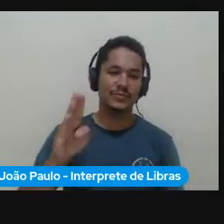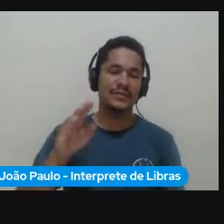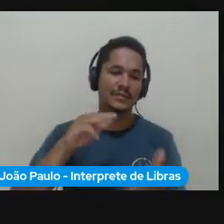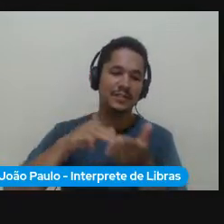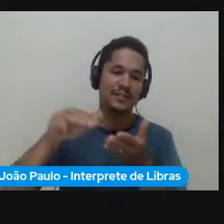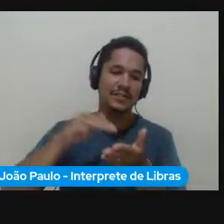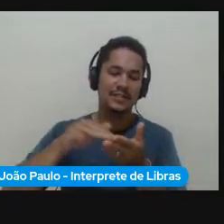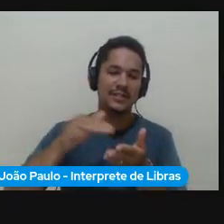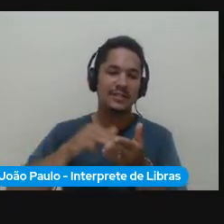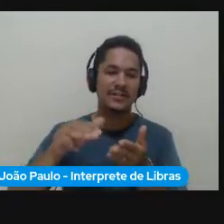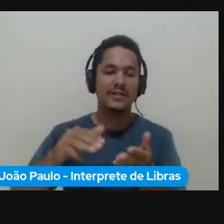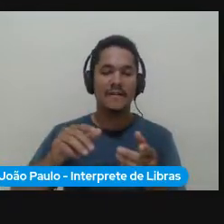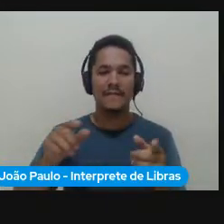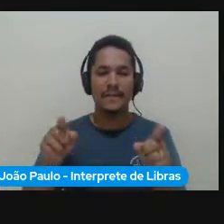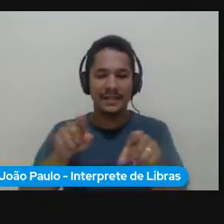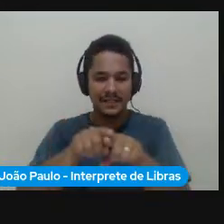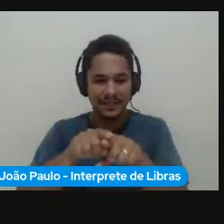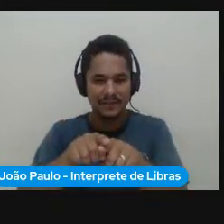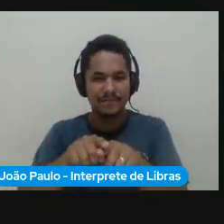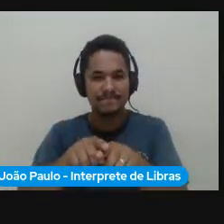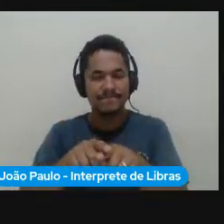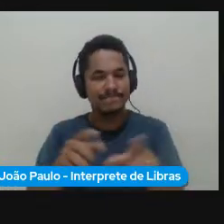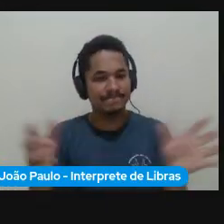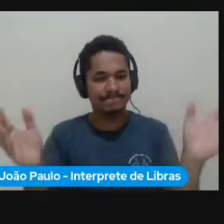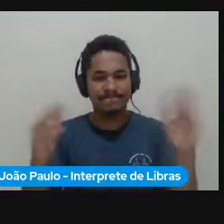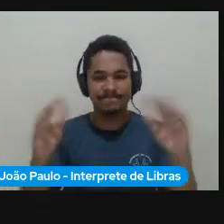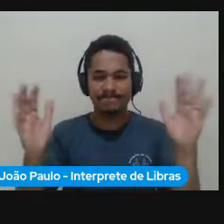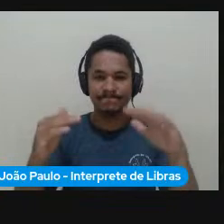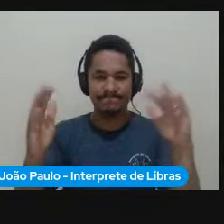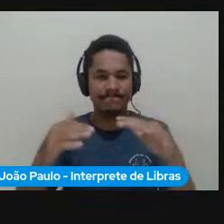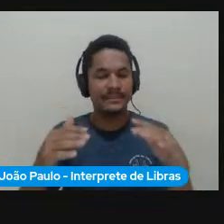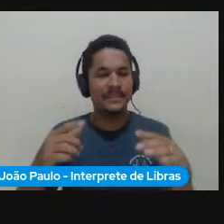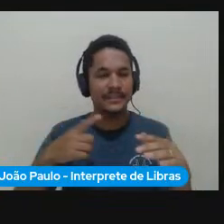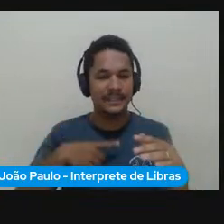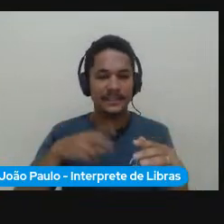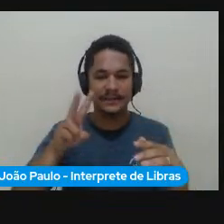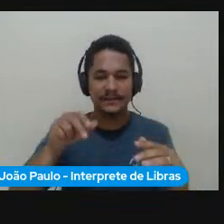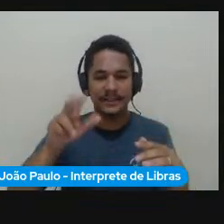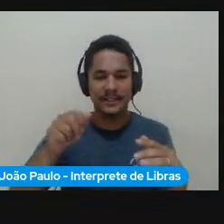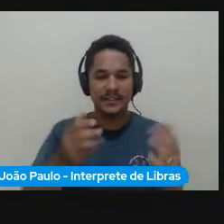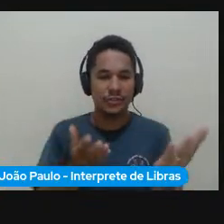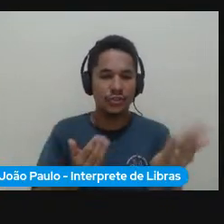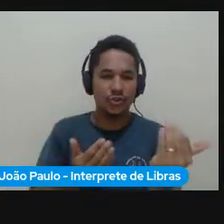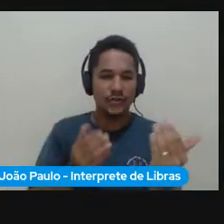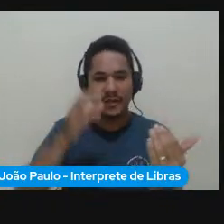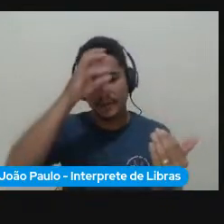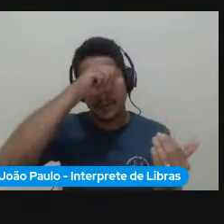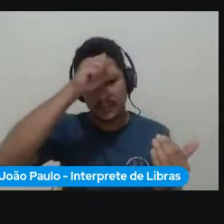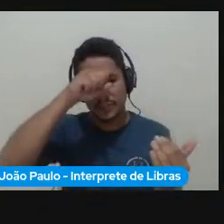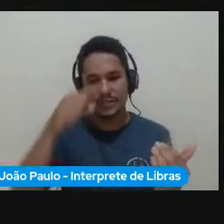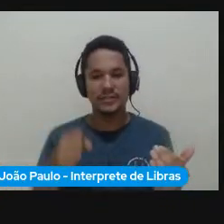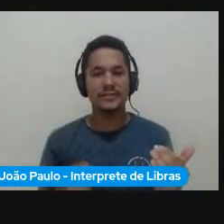parceiros, nós resolvemos fazer esse mutirão, onde vão ter vagas para jovem aprendiz, vão ter vagas para